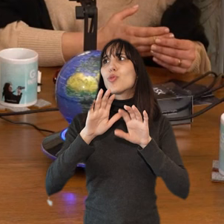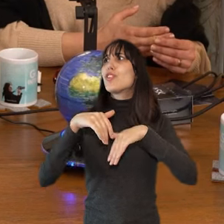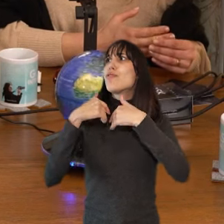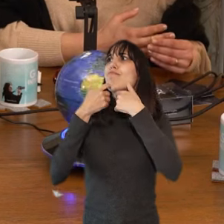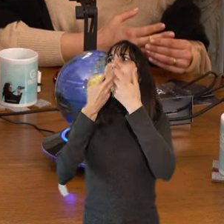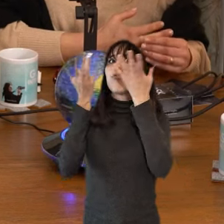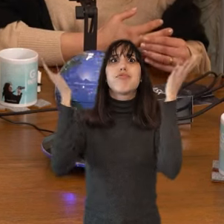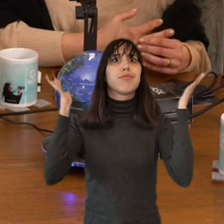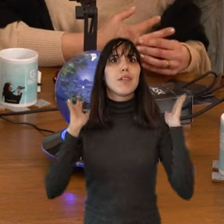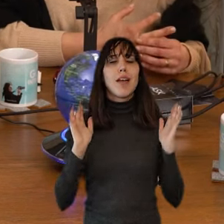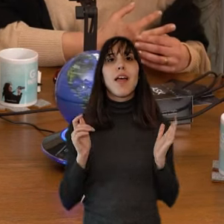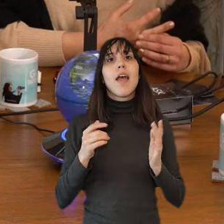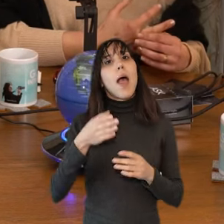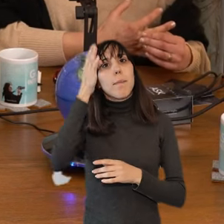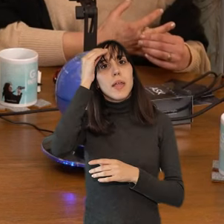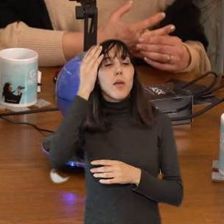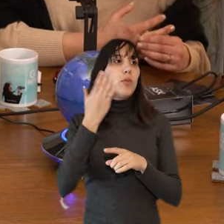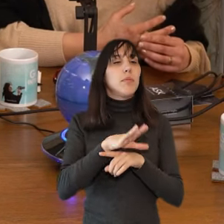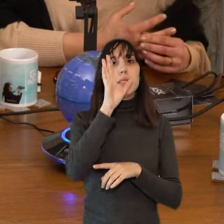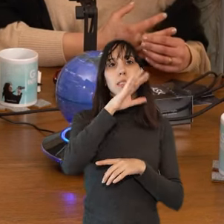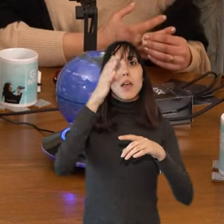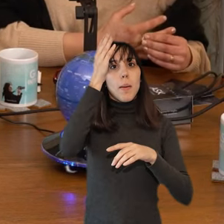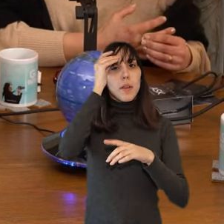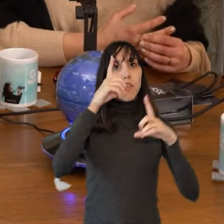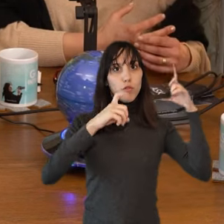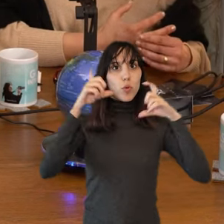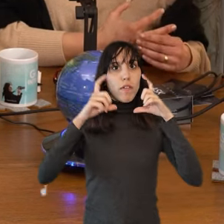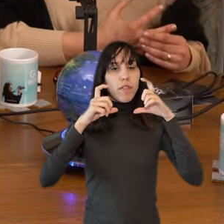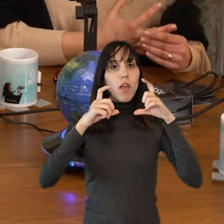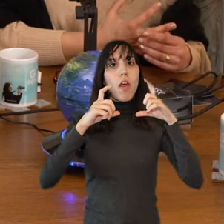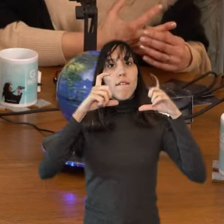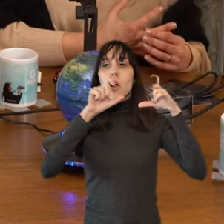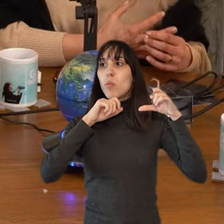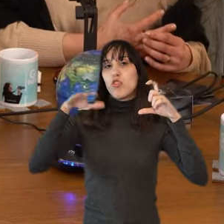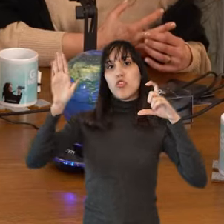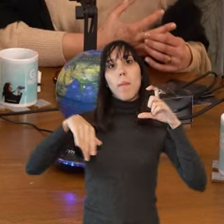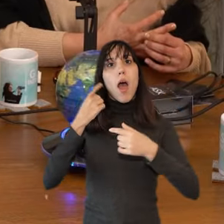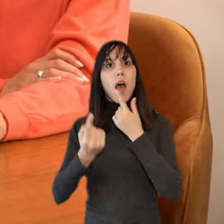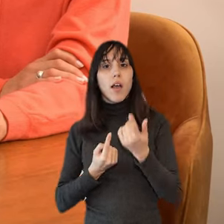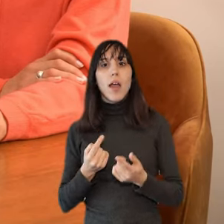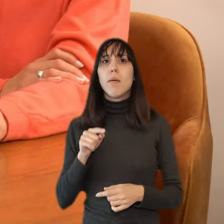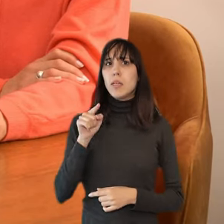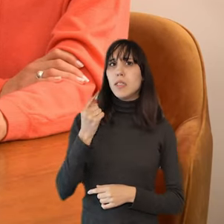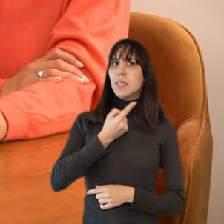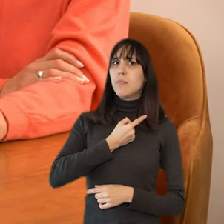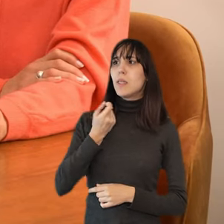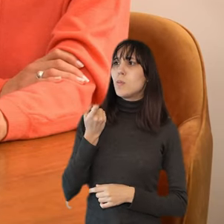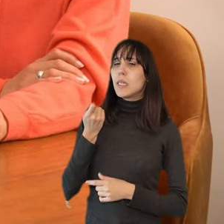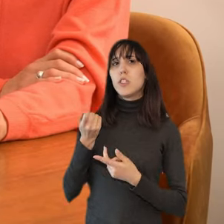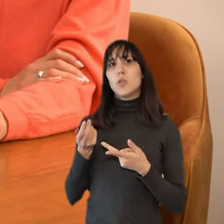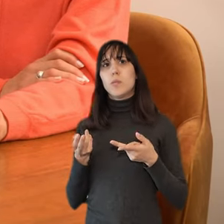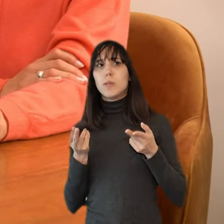saber não é se eu quero aprender fotografia posso eh recorrer n é alguém mas isso requer alguma